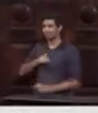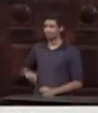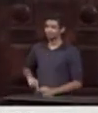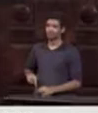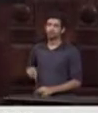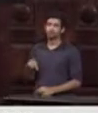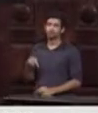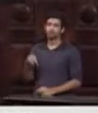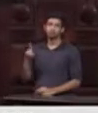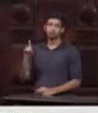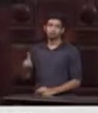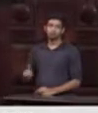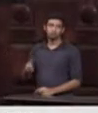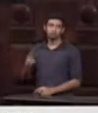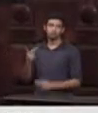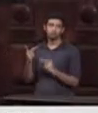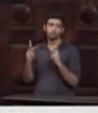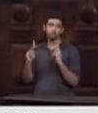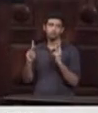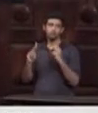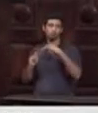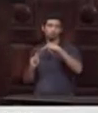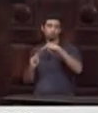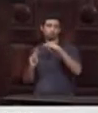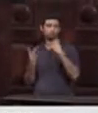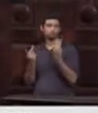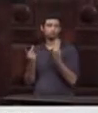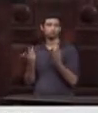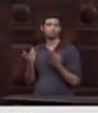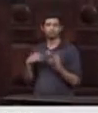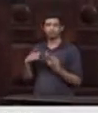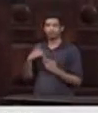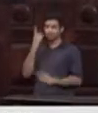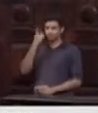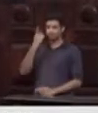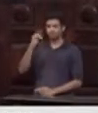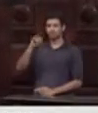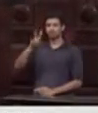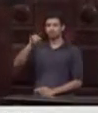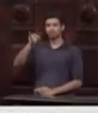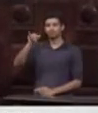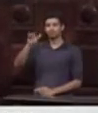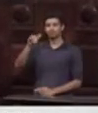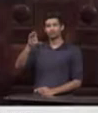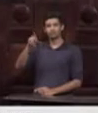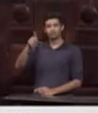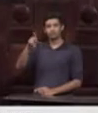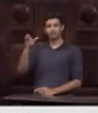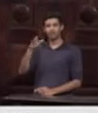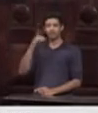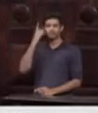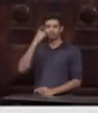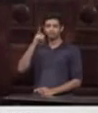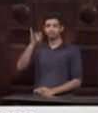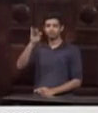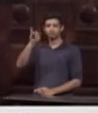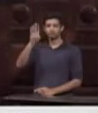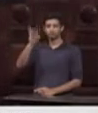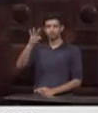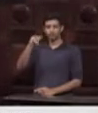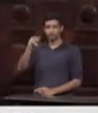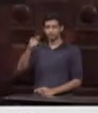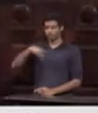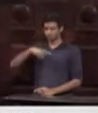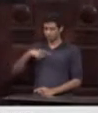Humanos, deputado Marcelo Freixo, também minha, também do deputado Valdec Carneiro e deputado Gilberto Palmares. Queremos essa discussão